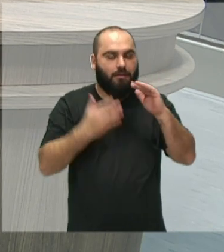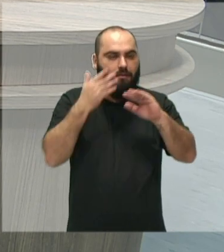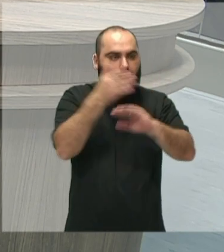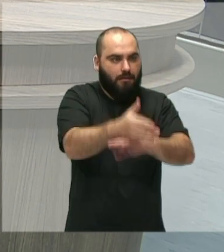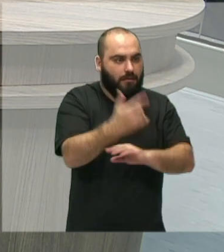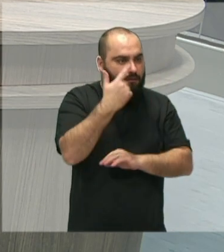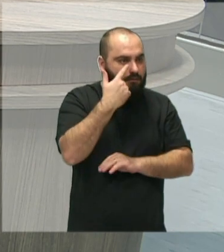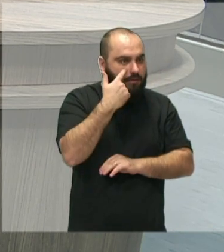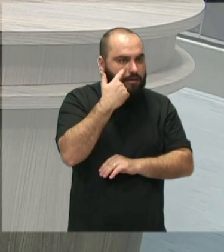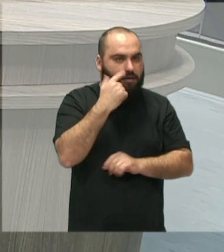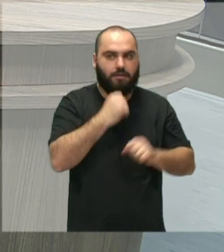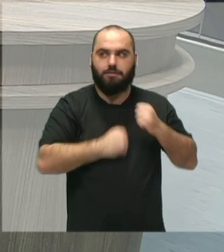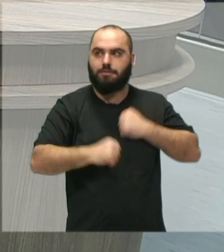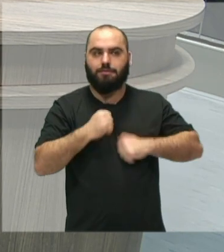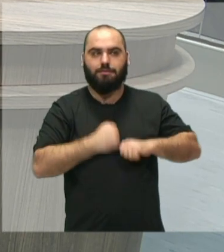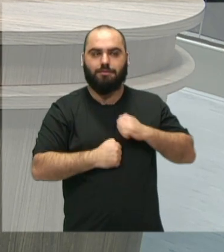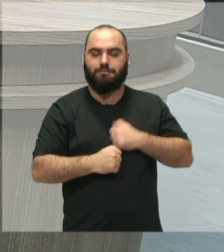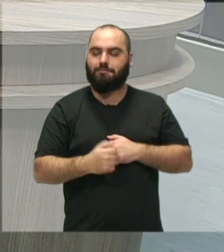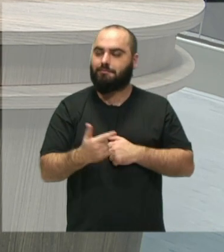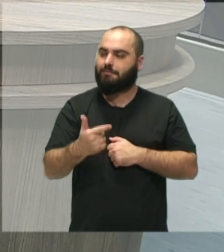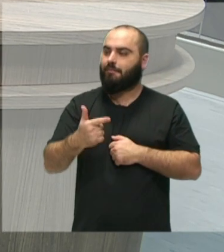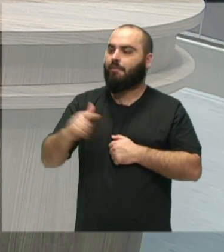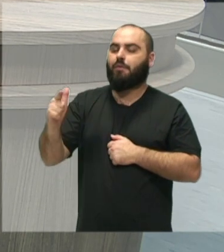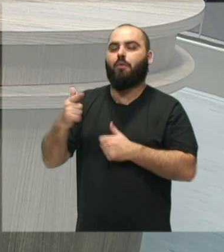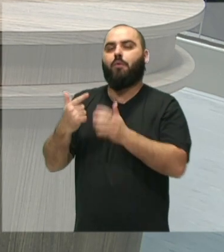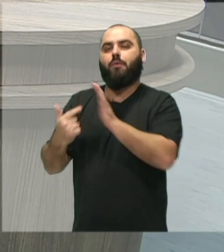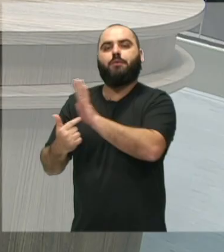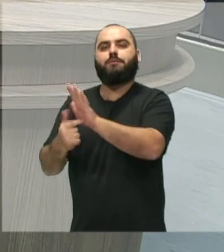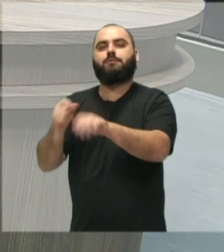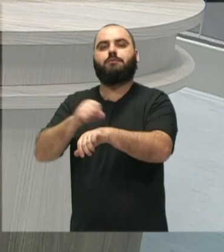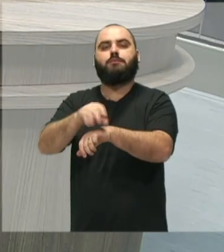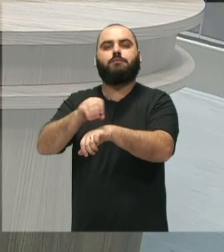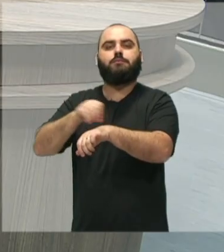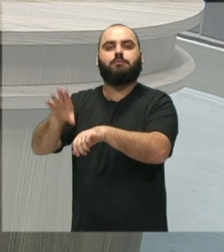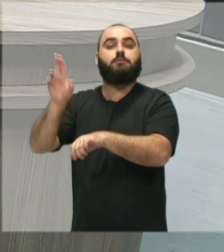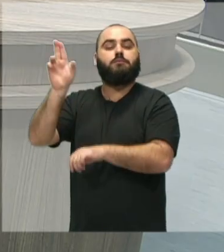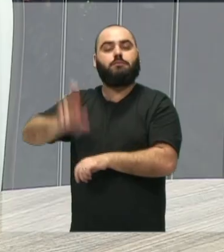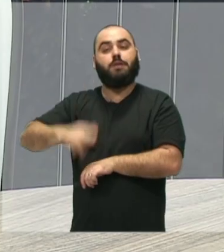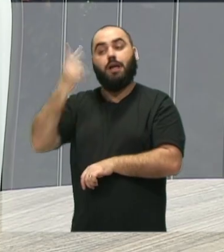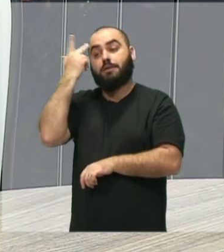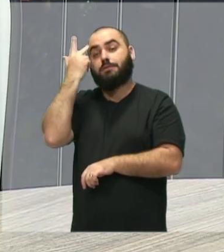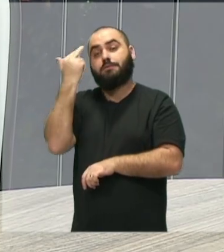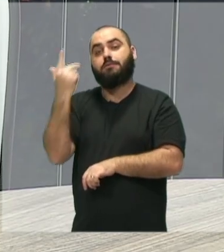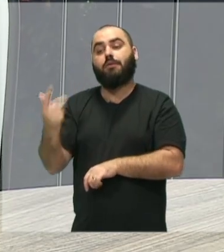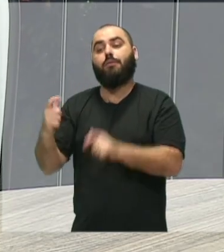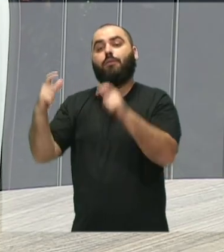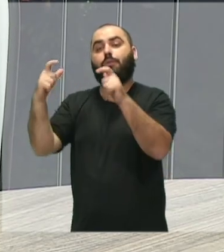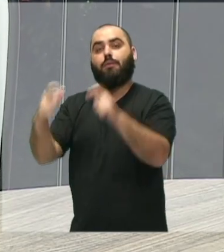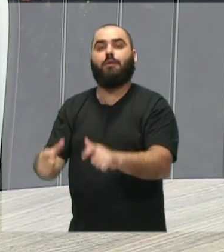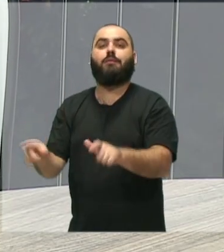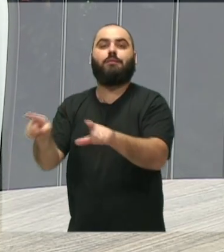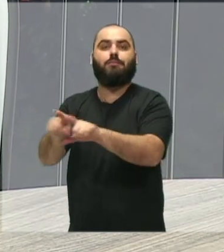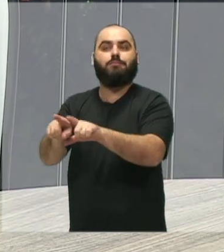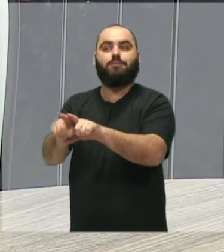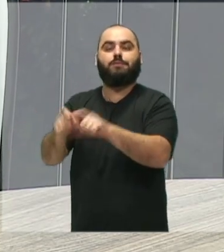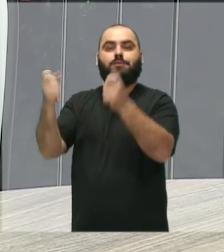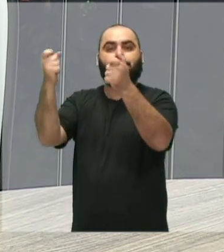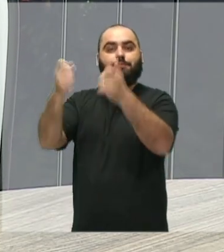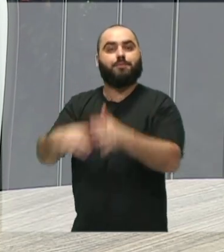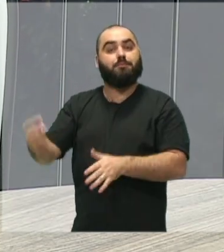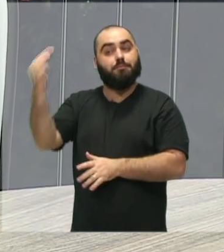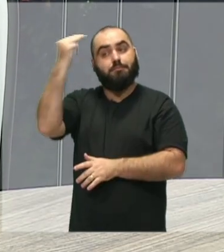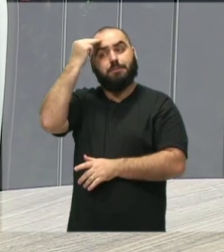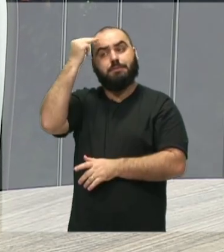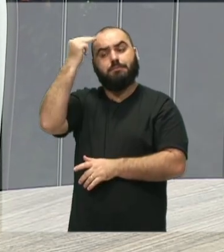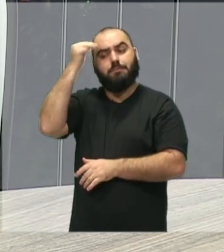lá, né? E a outra parte que a gente oferece é a questão da história da estação, né? Contar um pouco dessa memória ali do que